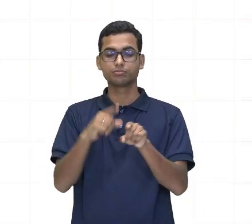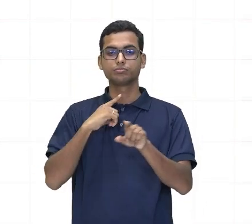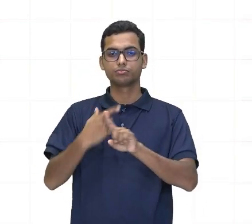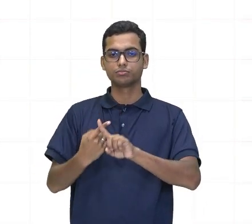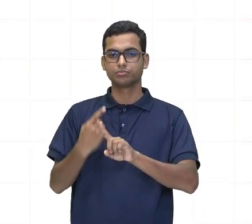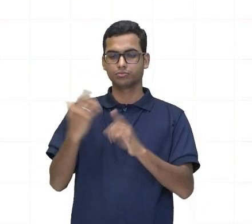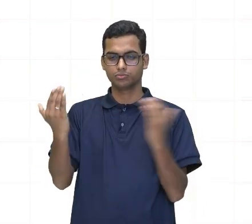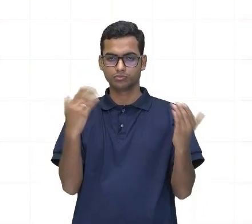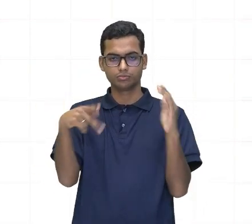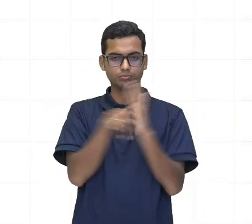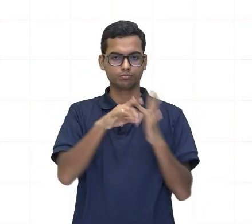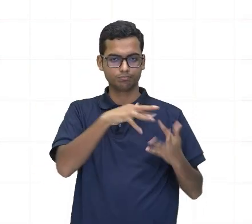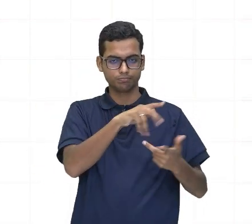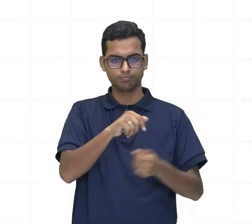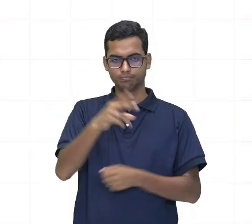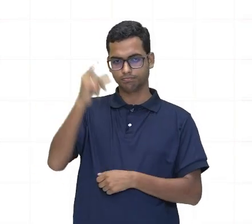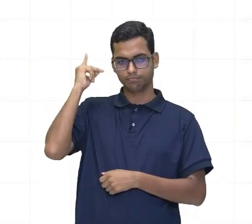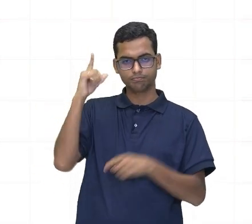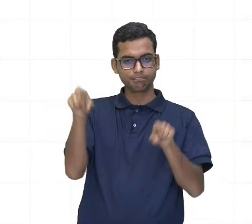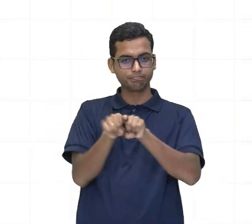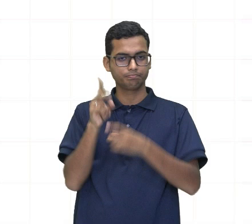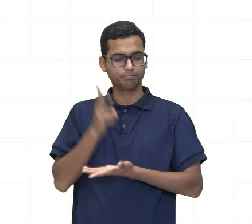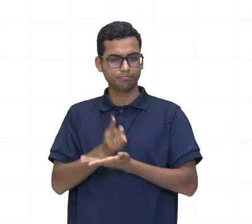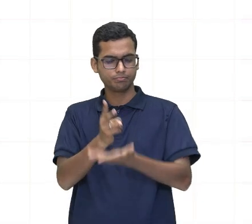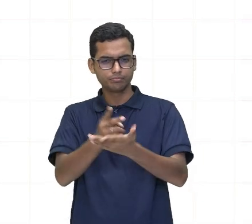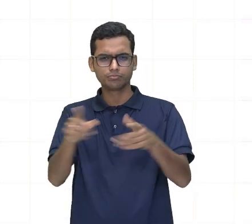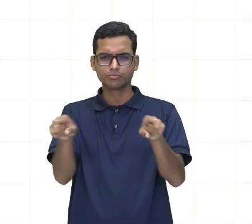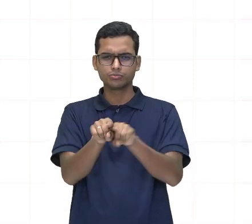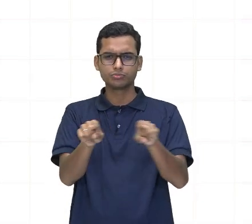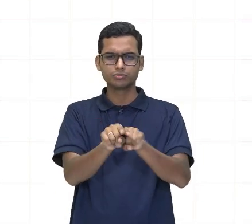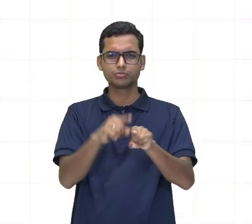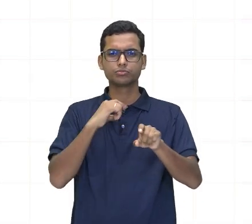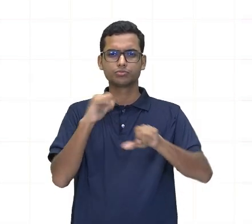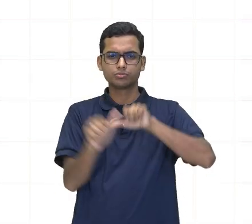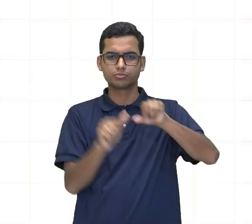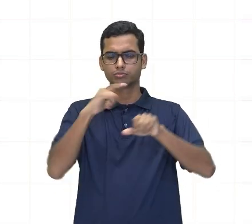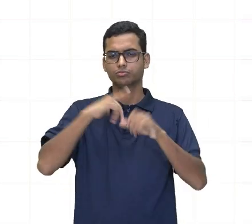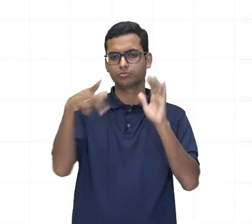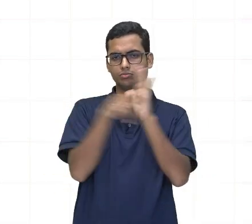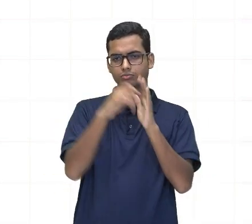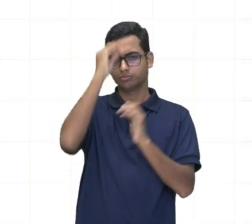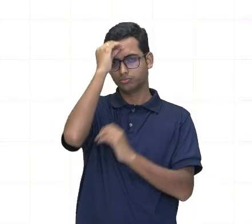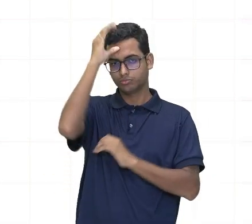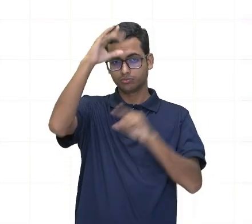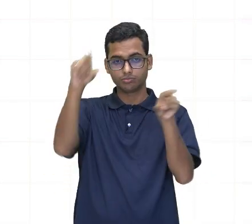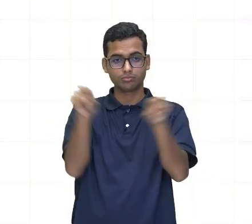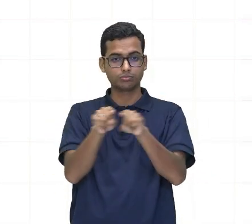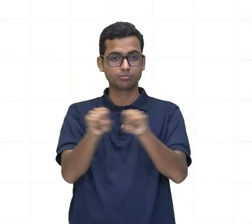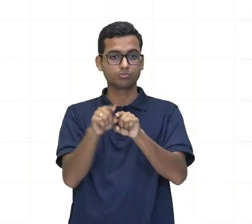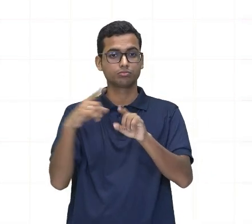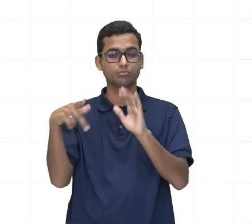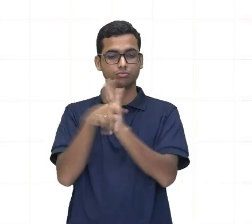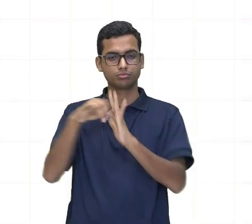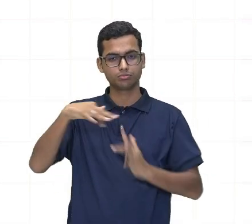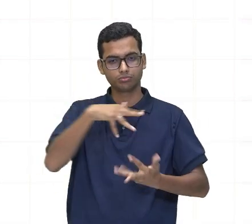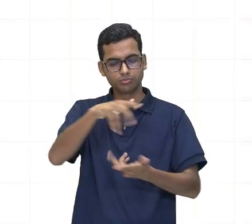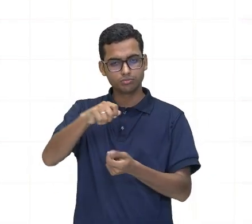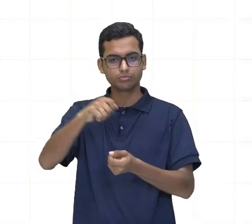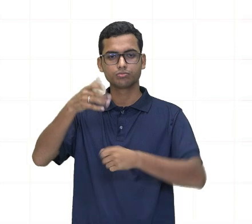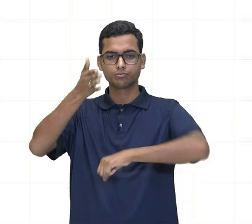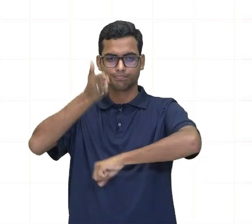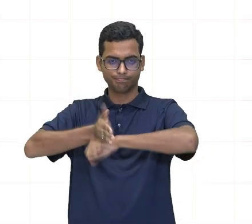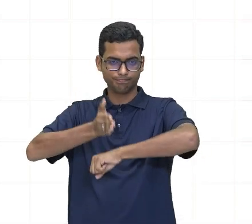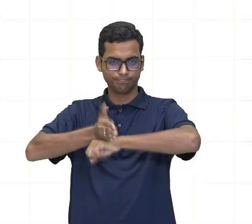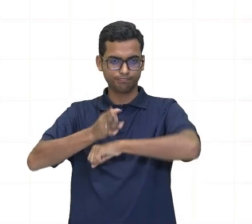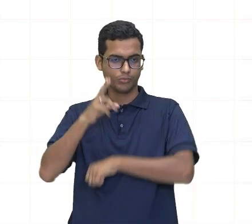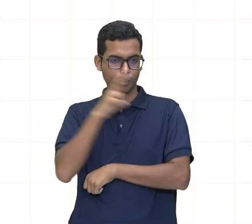mundo antigo. Permanências e rupturas de saberes e práticas na emergência do mundo moderno. E o detalhamento desta